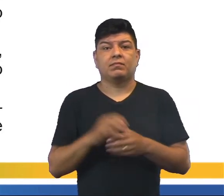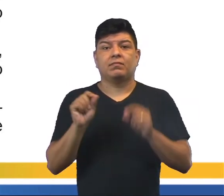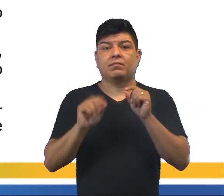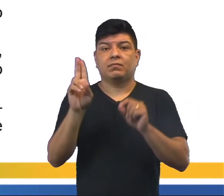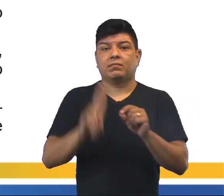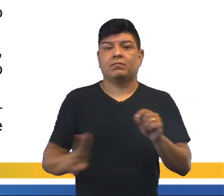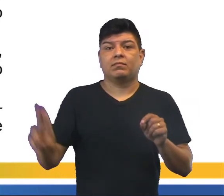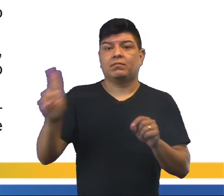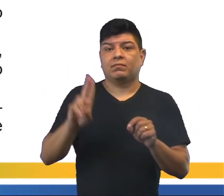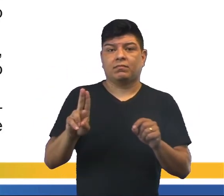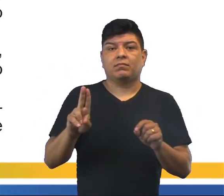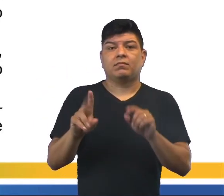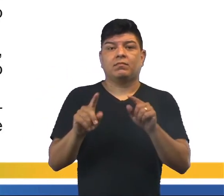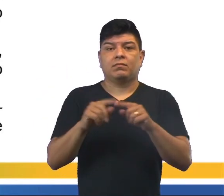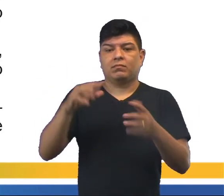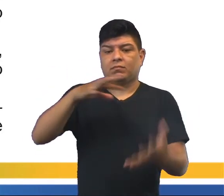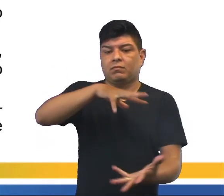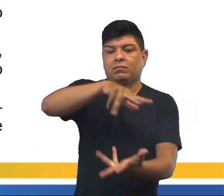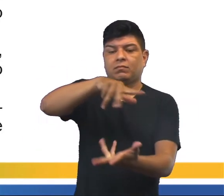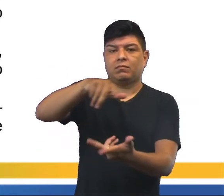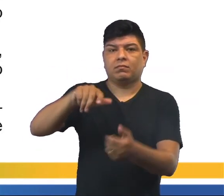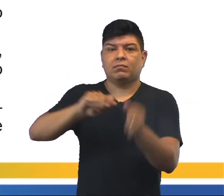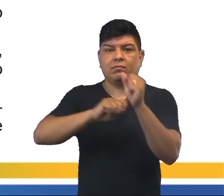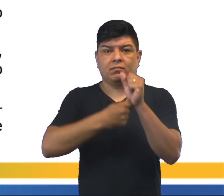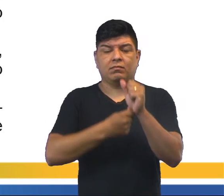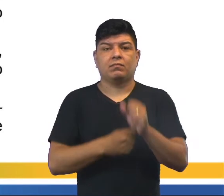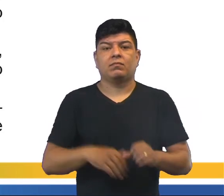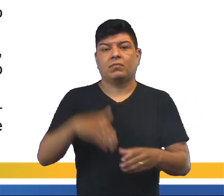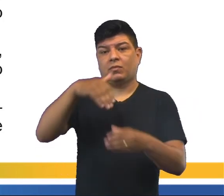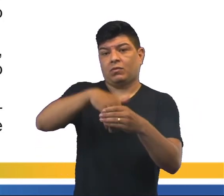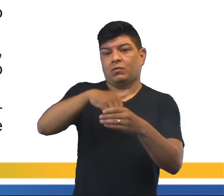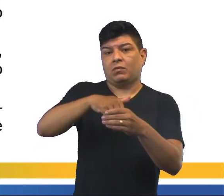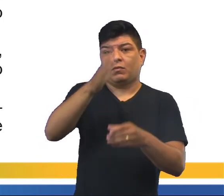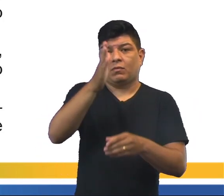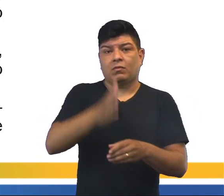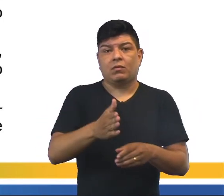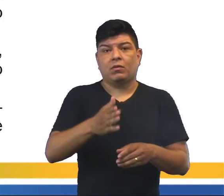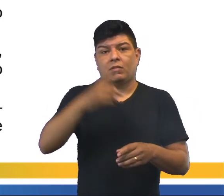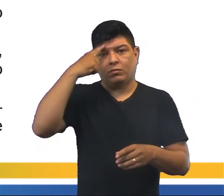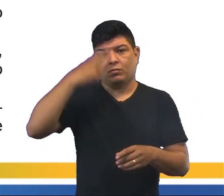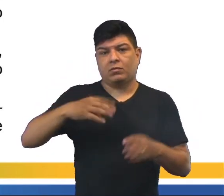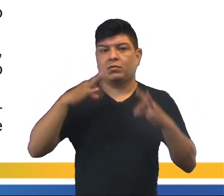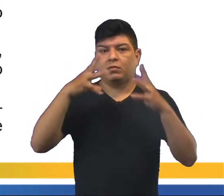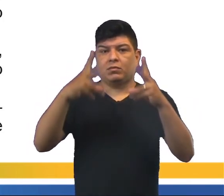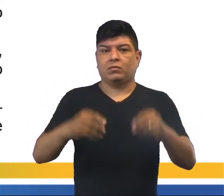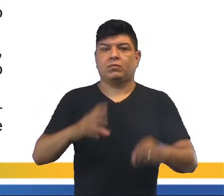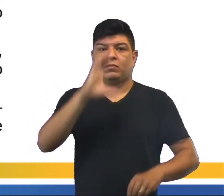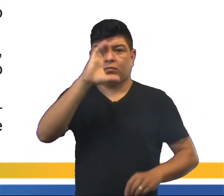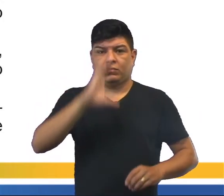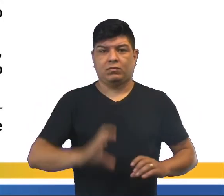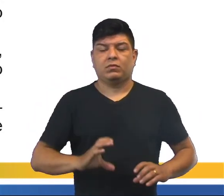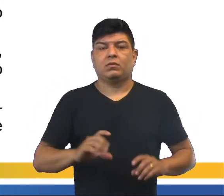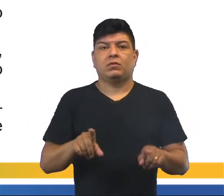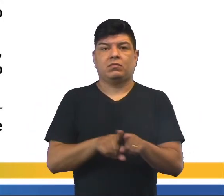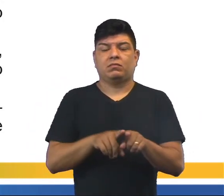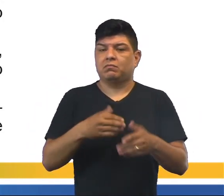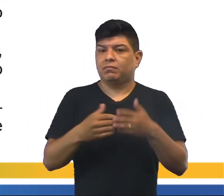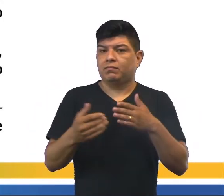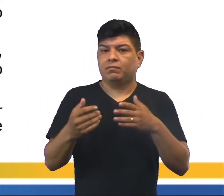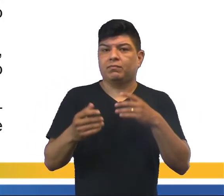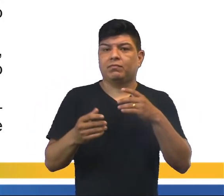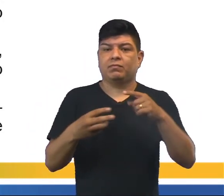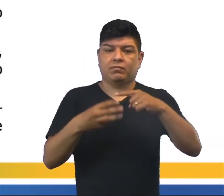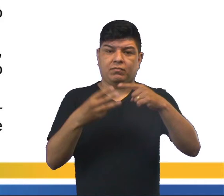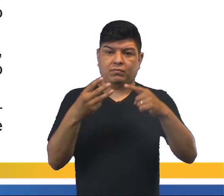implantação do sufrágio universal e secreto, o voto direto e obrigatório para todos os cidadãos e independência dos